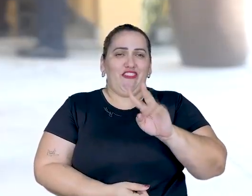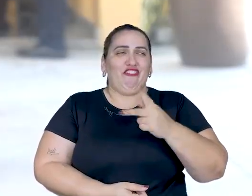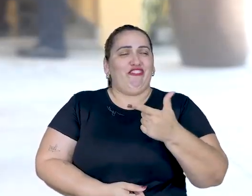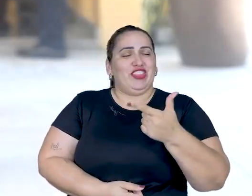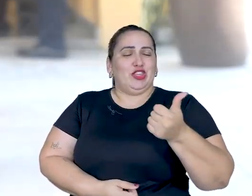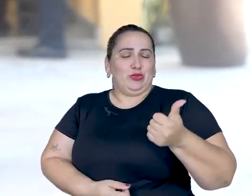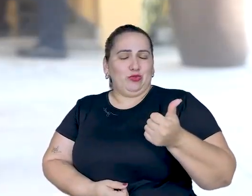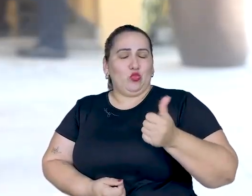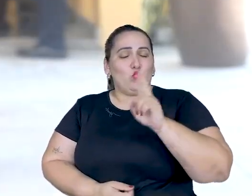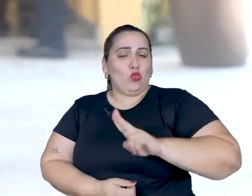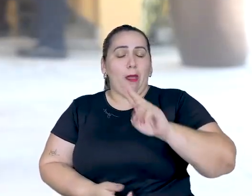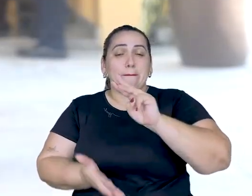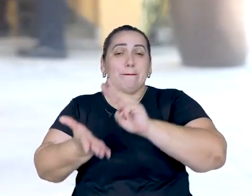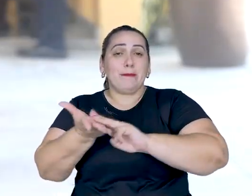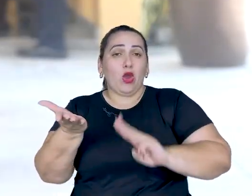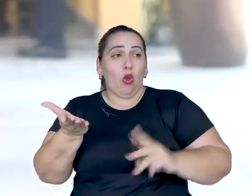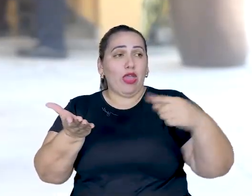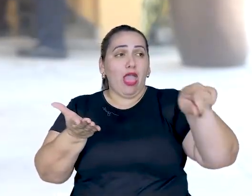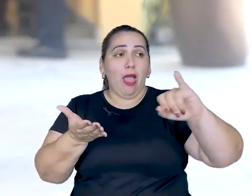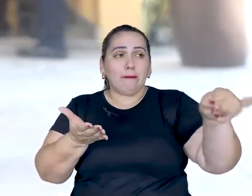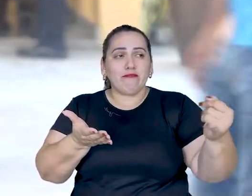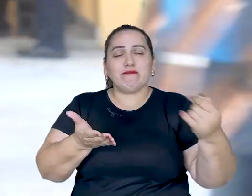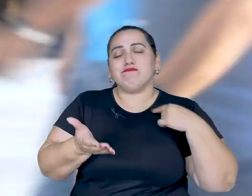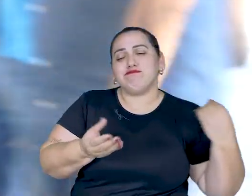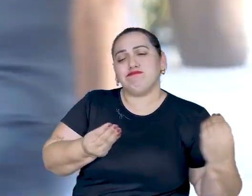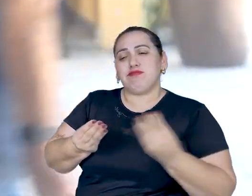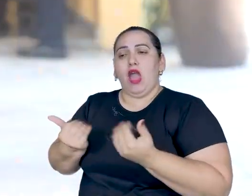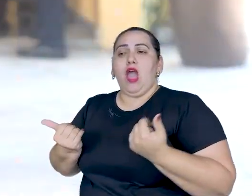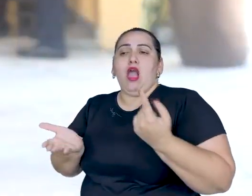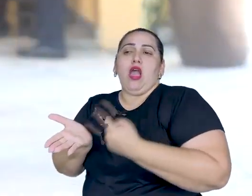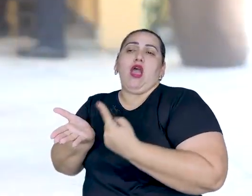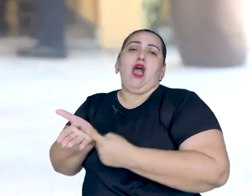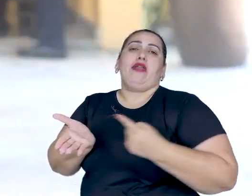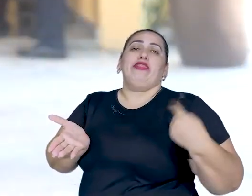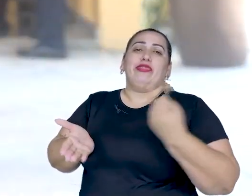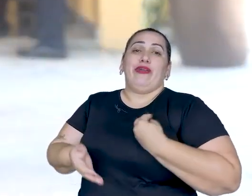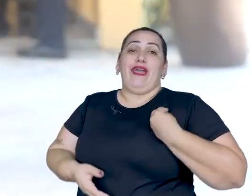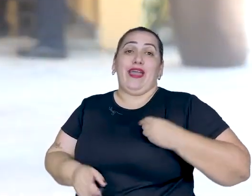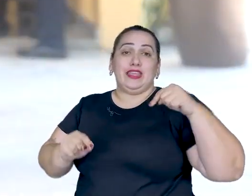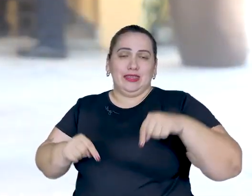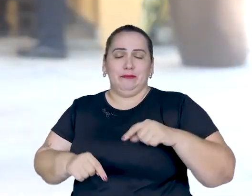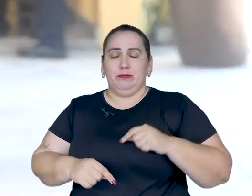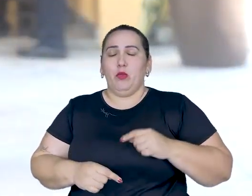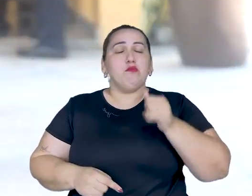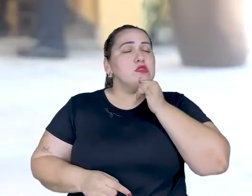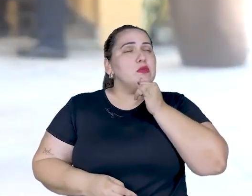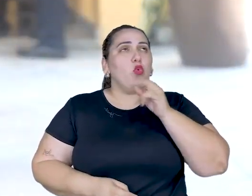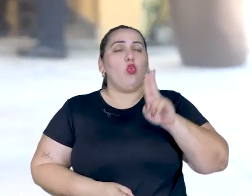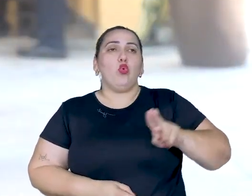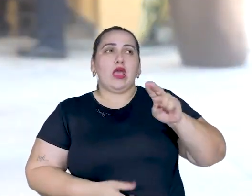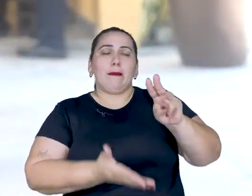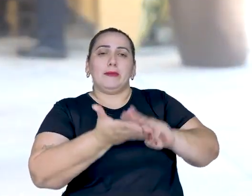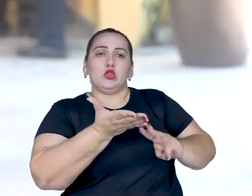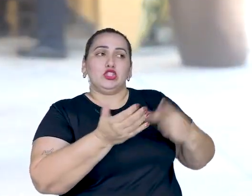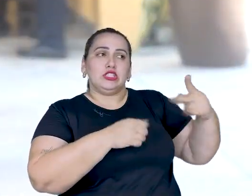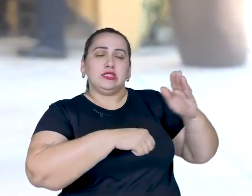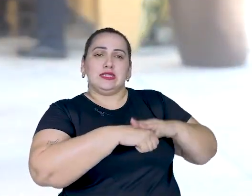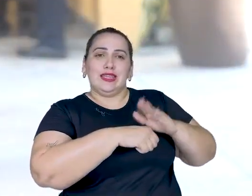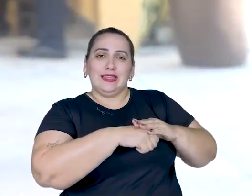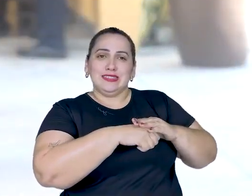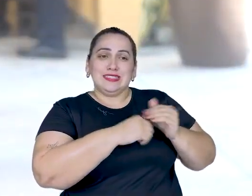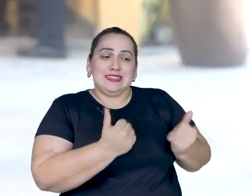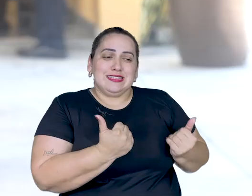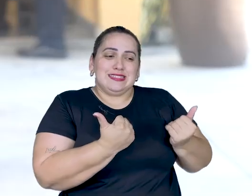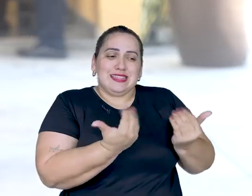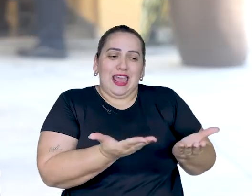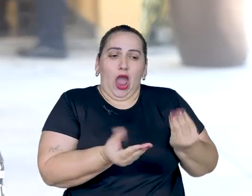com o TRT-21, a metodologia que eles praticam e que a gente fez o acordo para que a gente utilizasse a